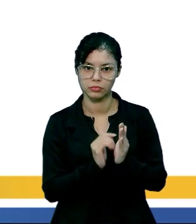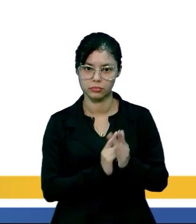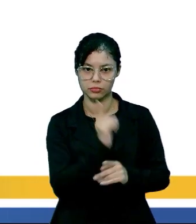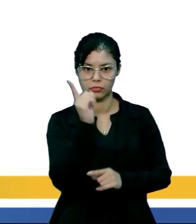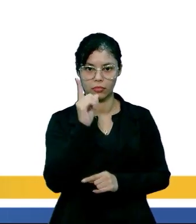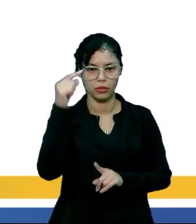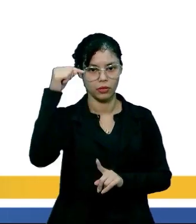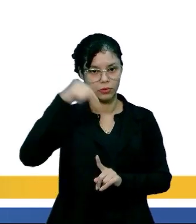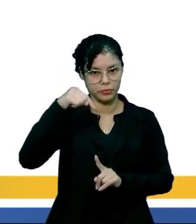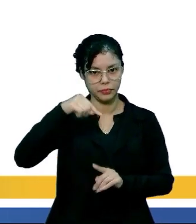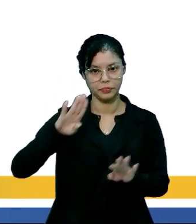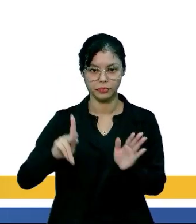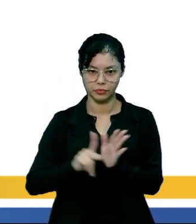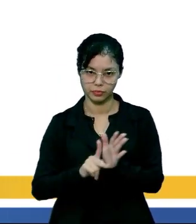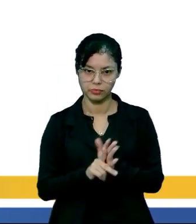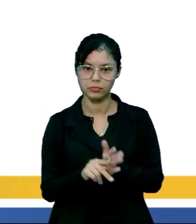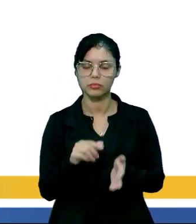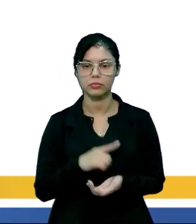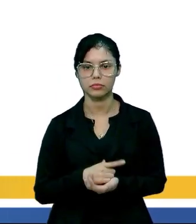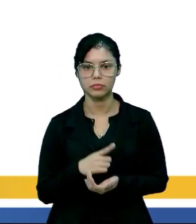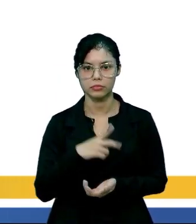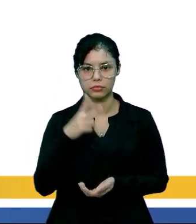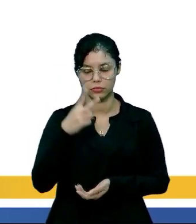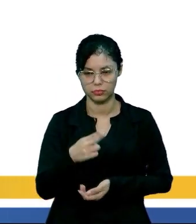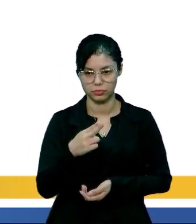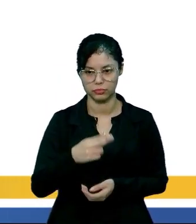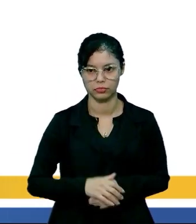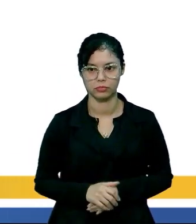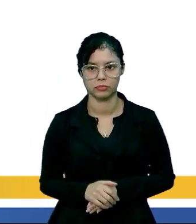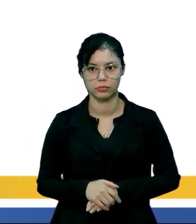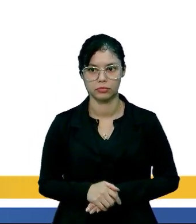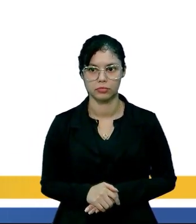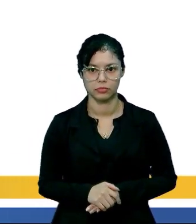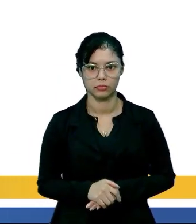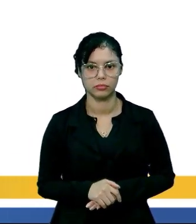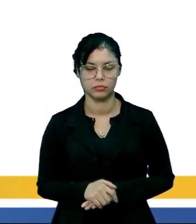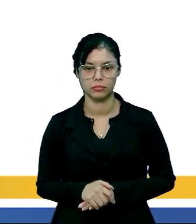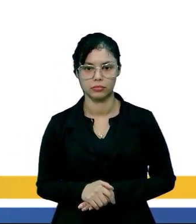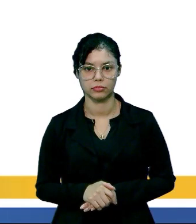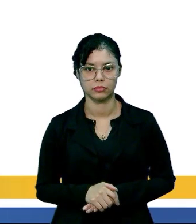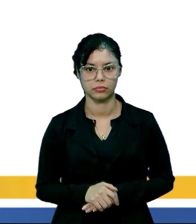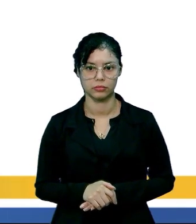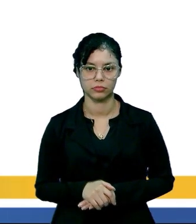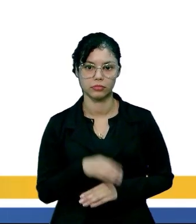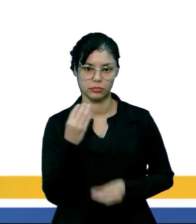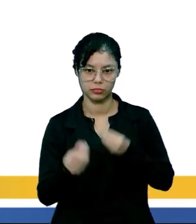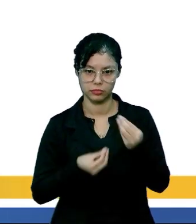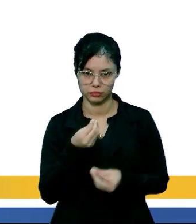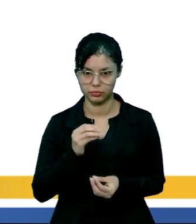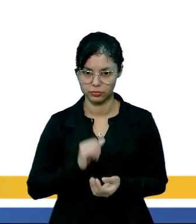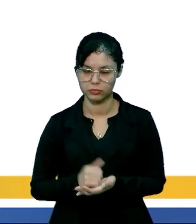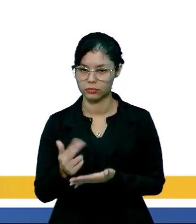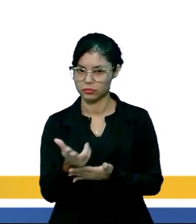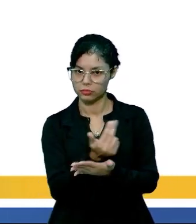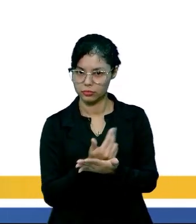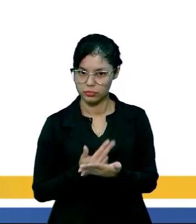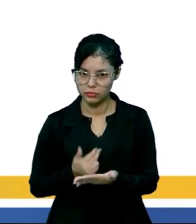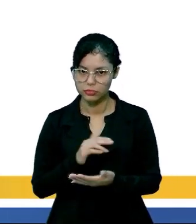ao centro, nós temos um corte, tá? Se cortar isso aí, como é que fica o